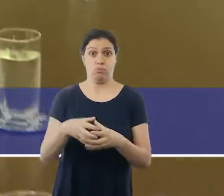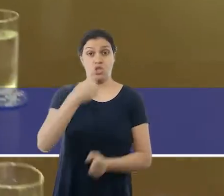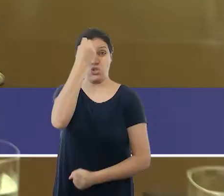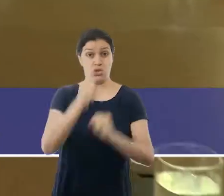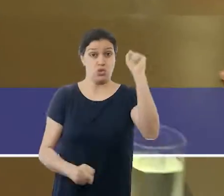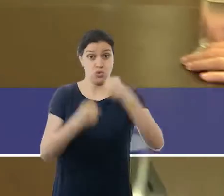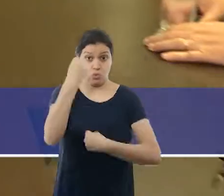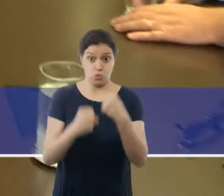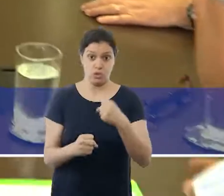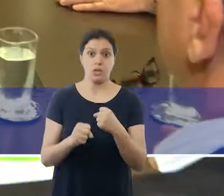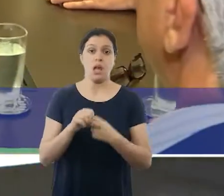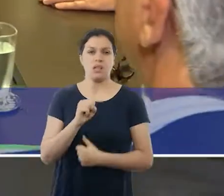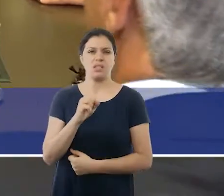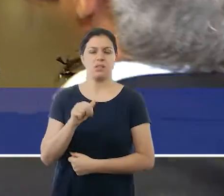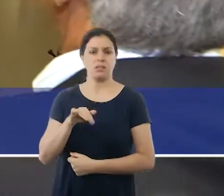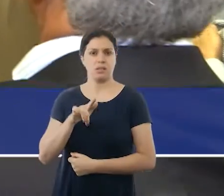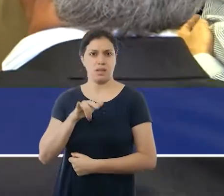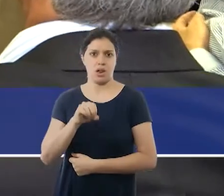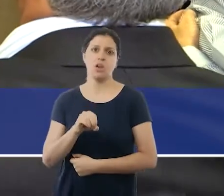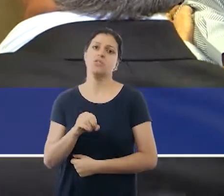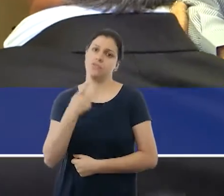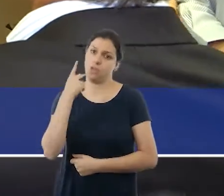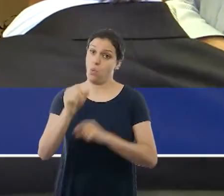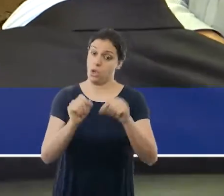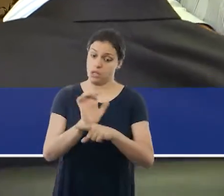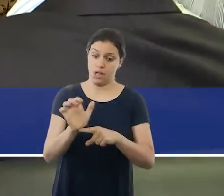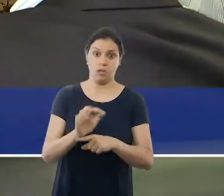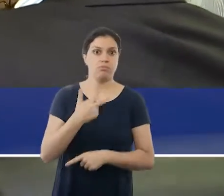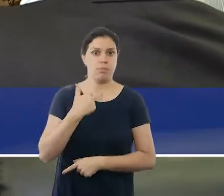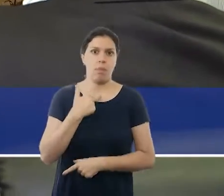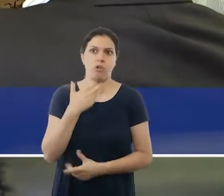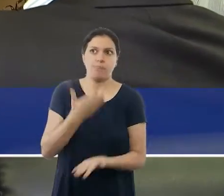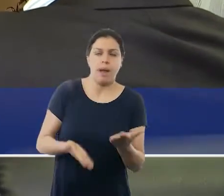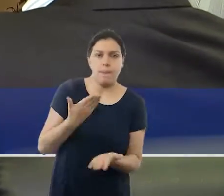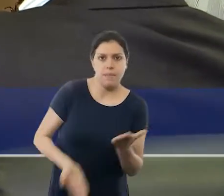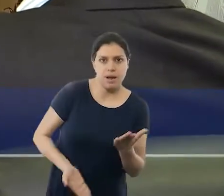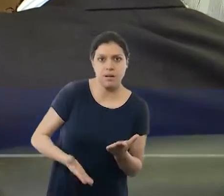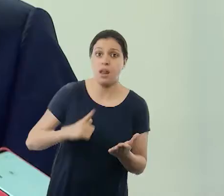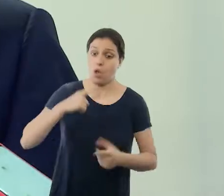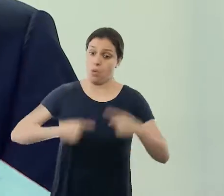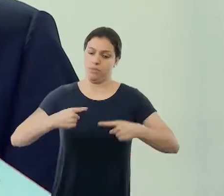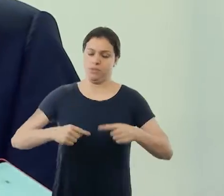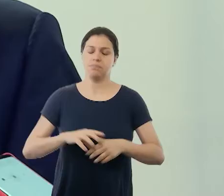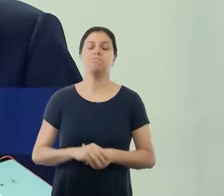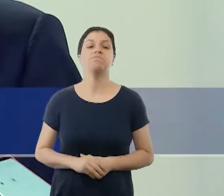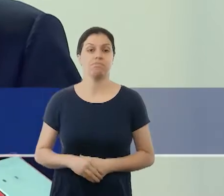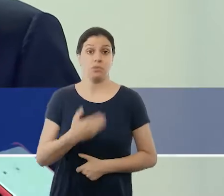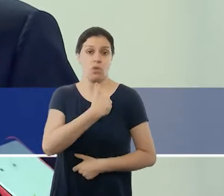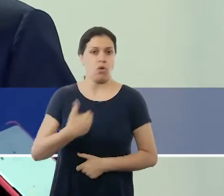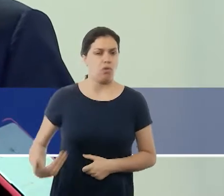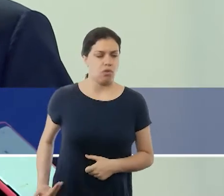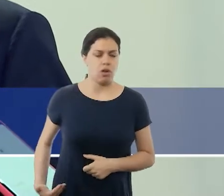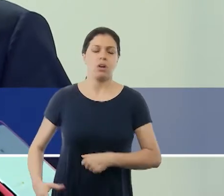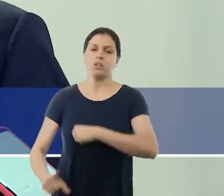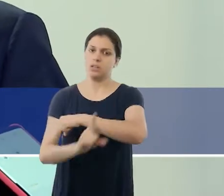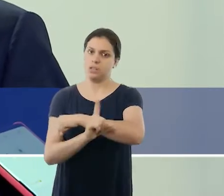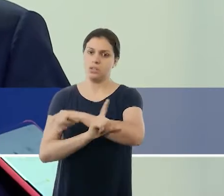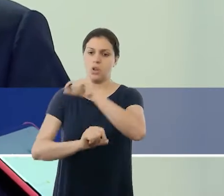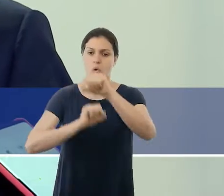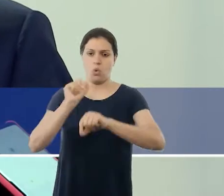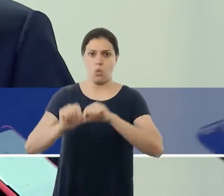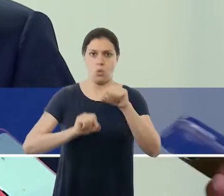Indústria, Sérgio Long, para quem o estado não pode continuar perdendo em competitividade. O governador atendeu um